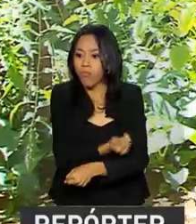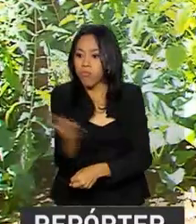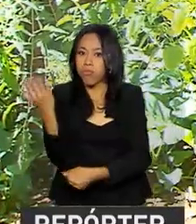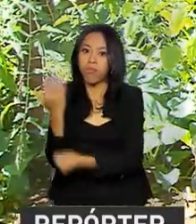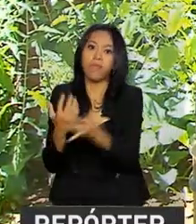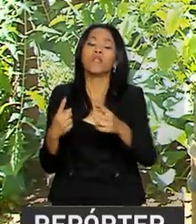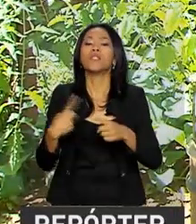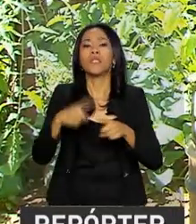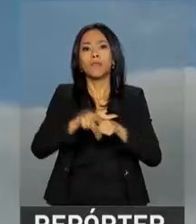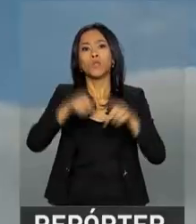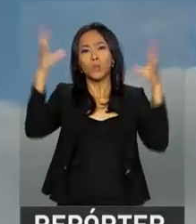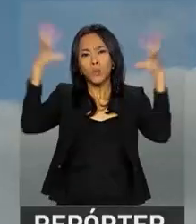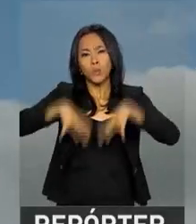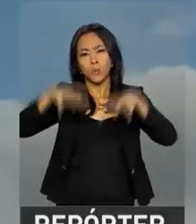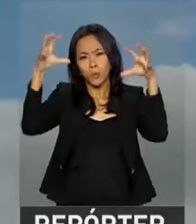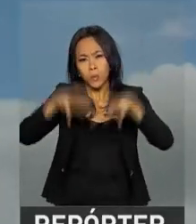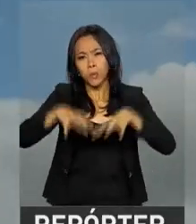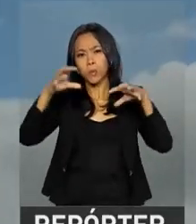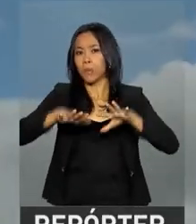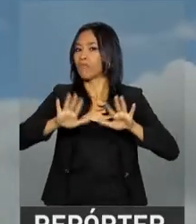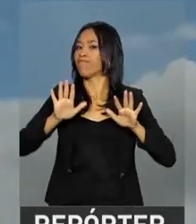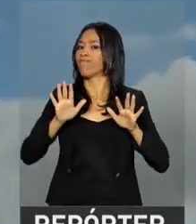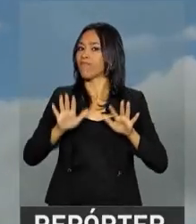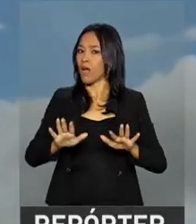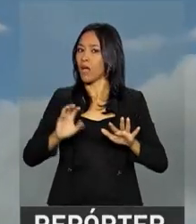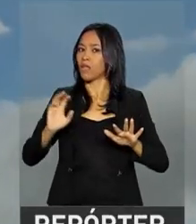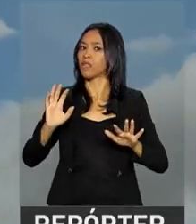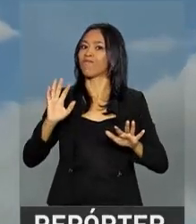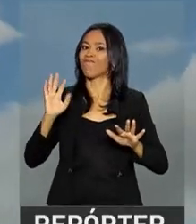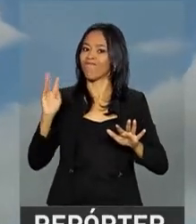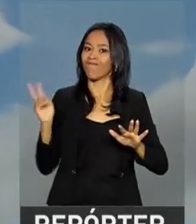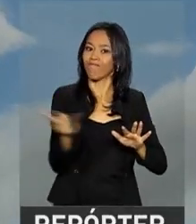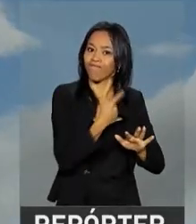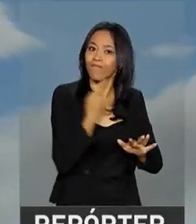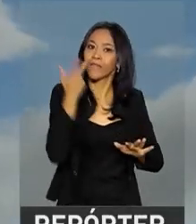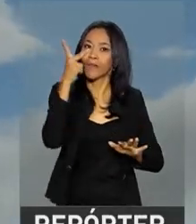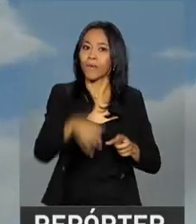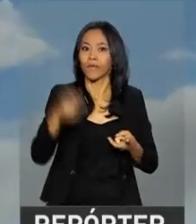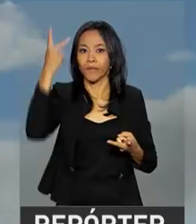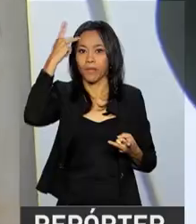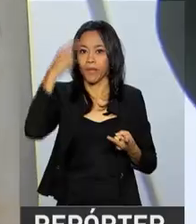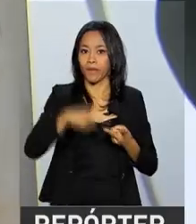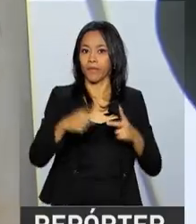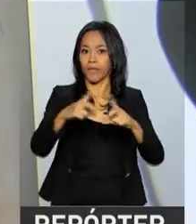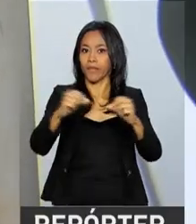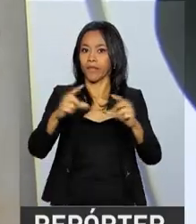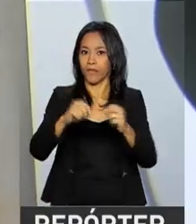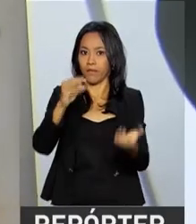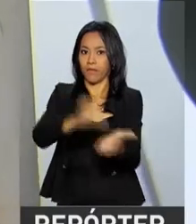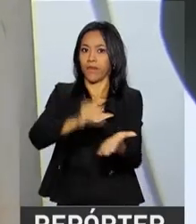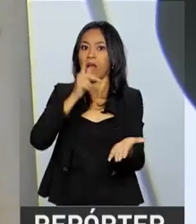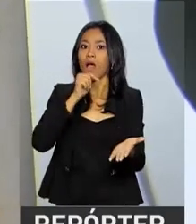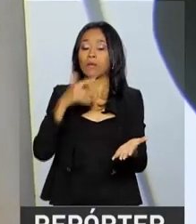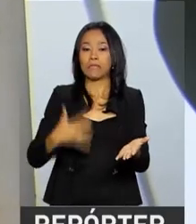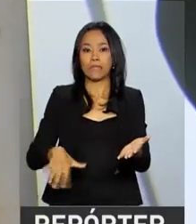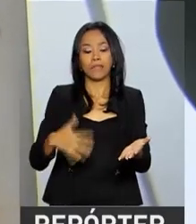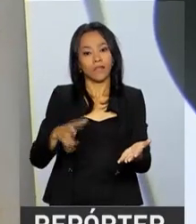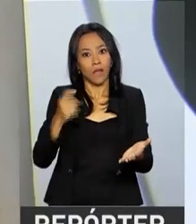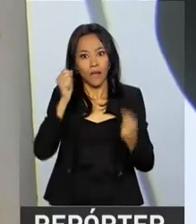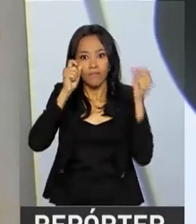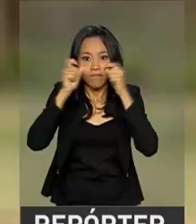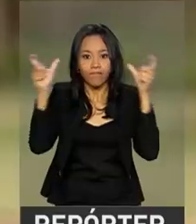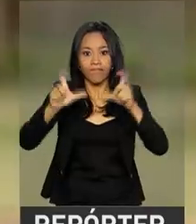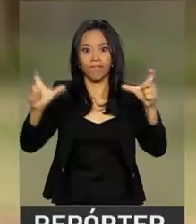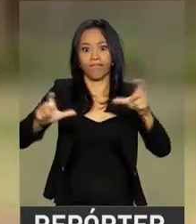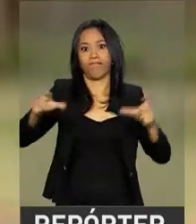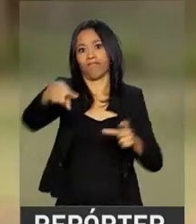parte das regiões mas as recentes crises em cidades como são paulo e brasília fazem com que o assunto ganhe relevância